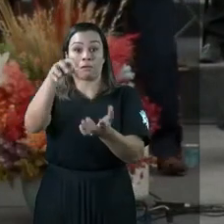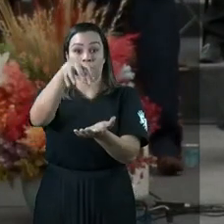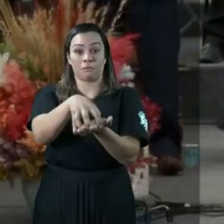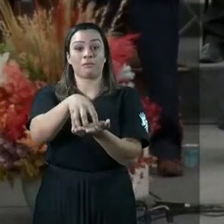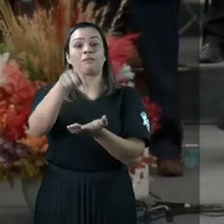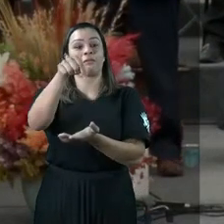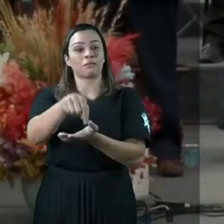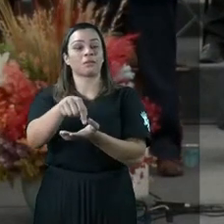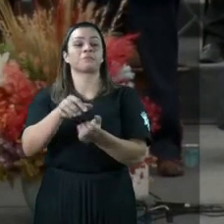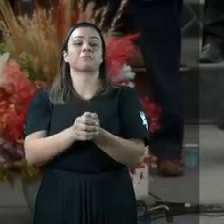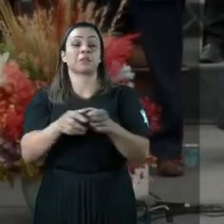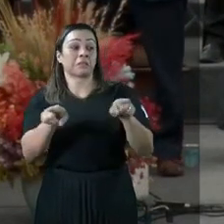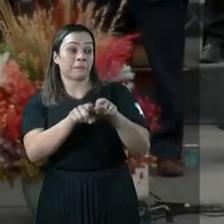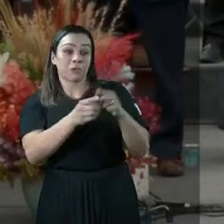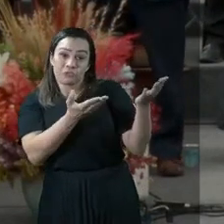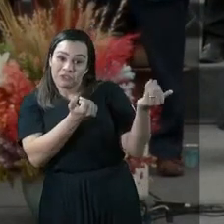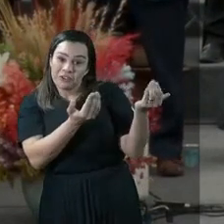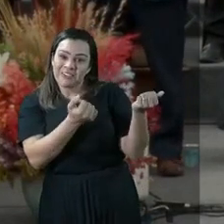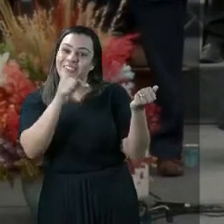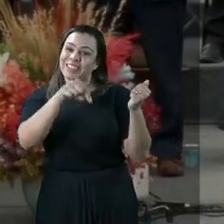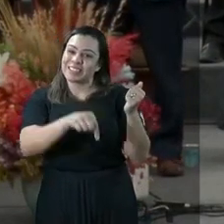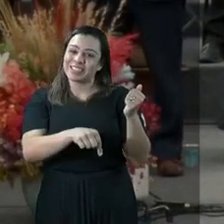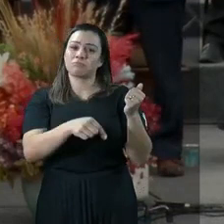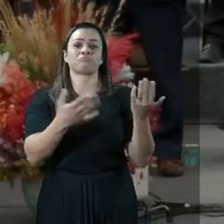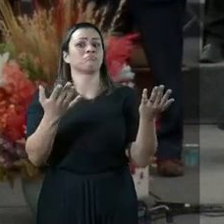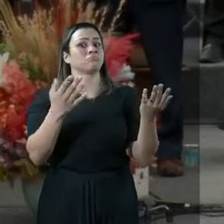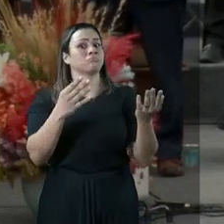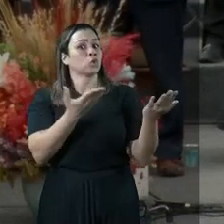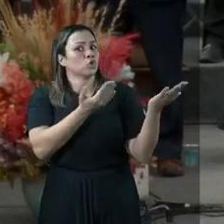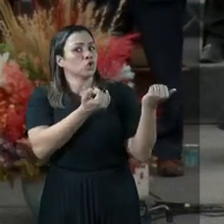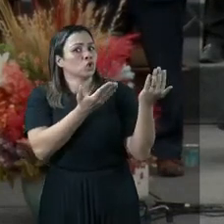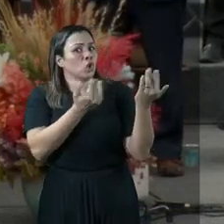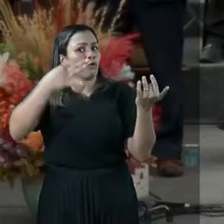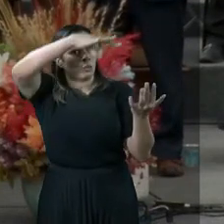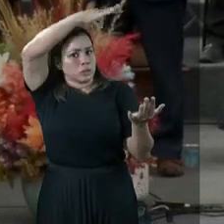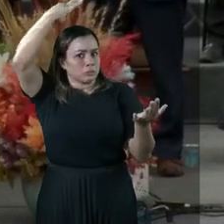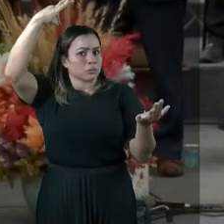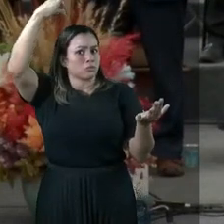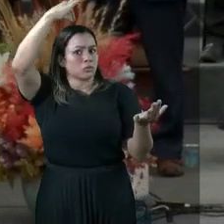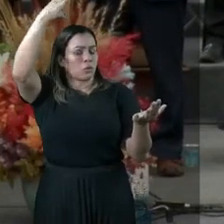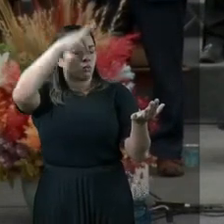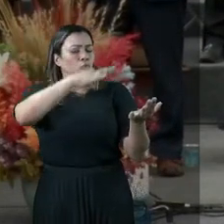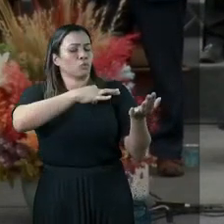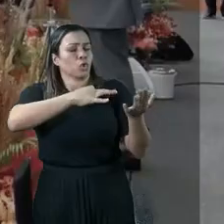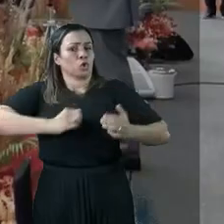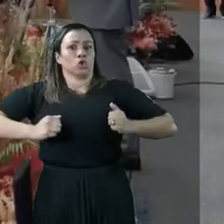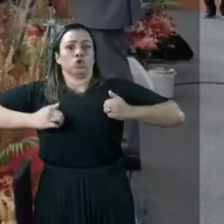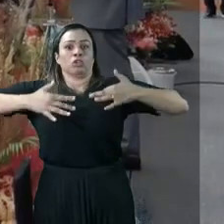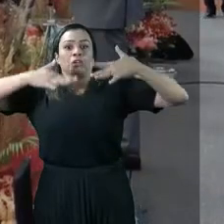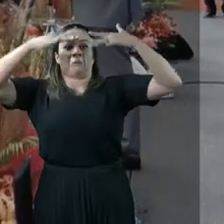os congressistas, a mocidade mais cheia do Espírito Santo do Brasil.